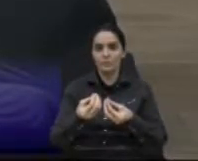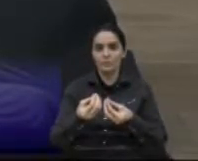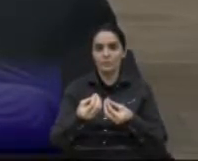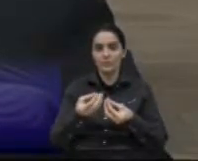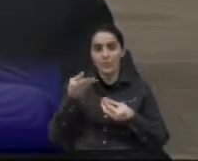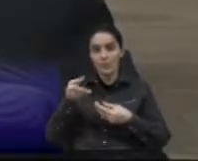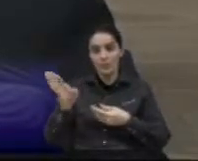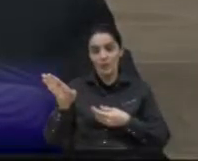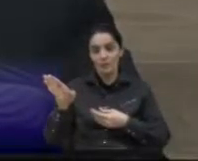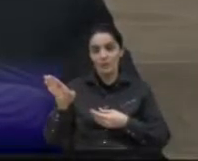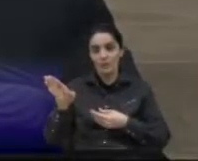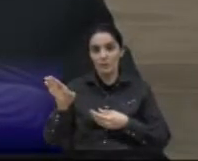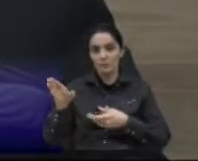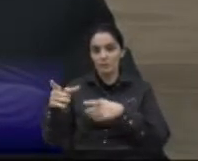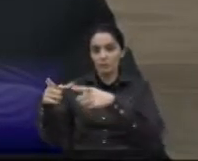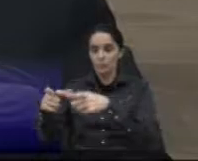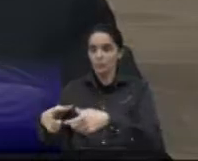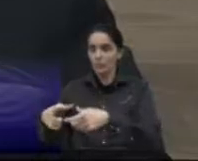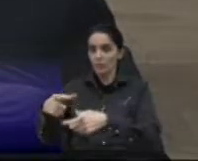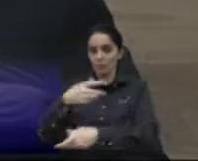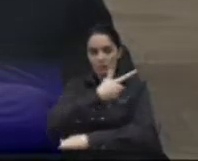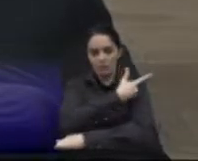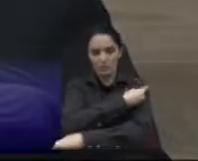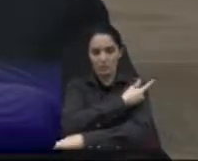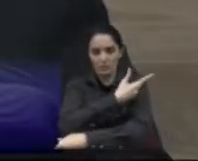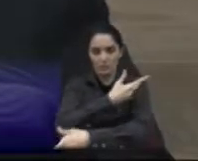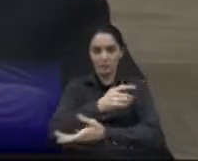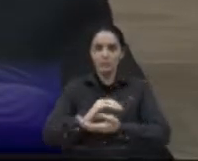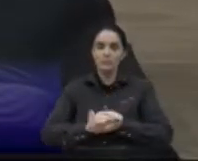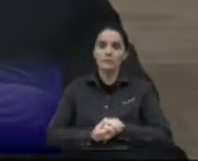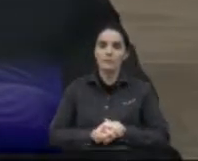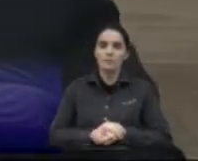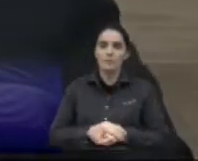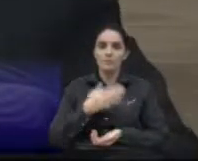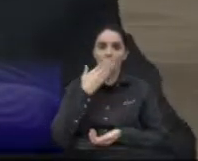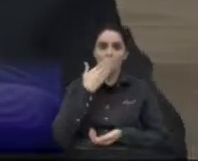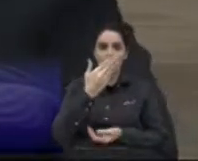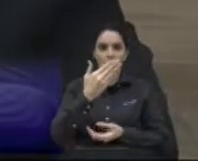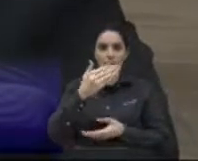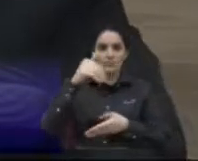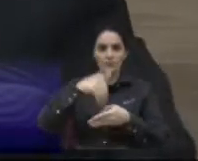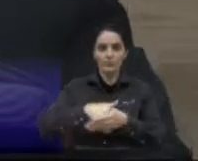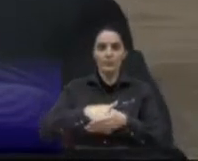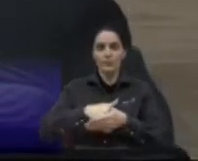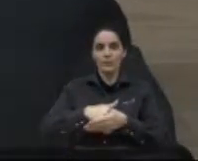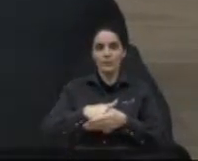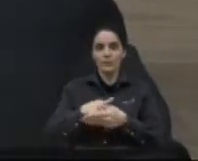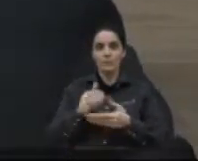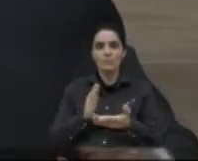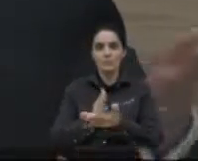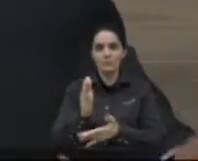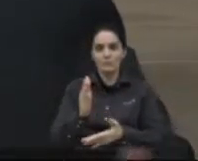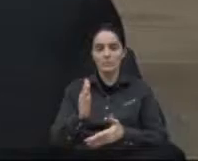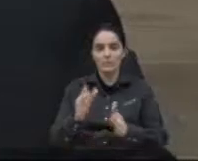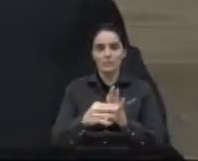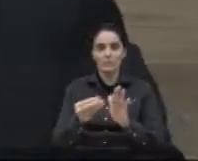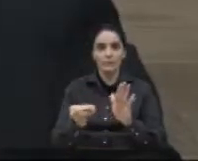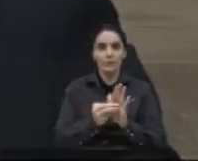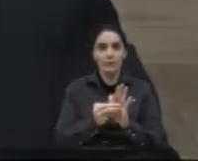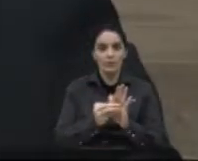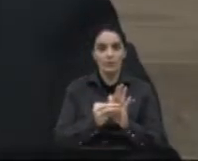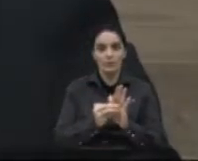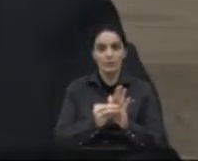dirigir até o local da vacinação. Então, eu peço um voto favorável, visto que essa é uma emenda de uma médica